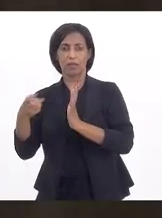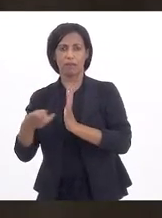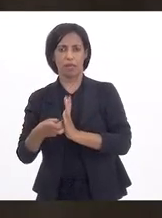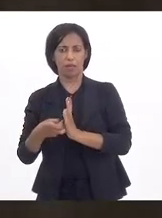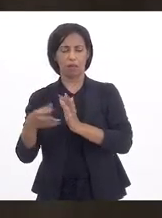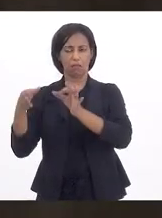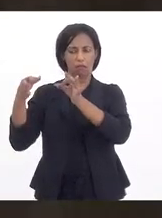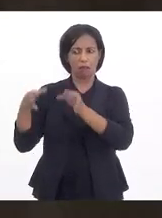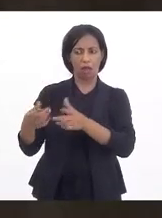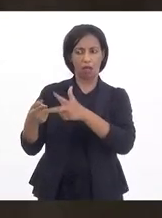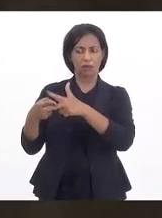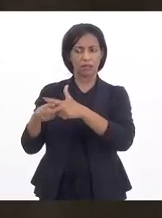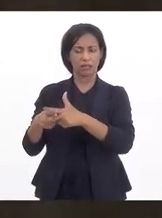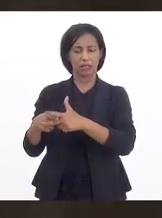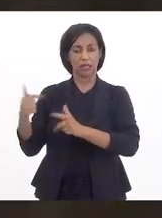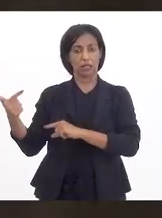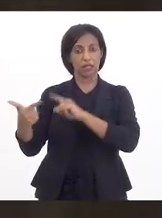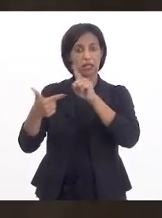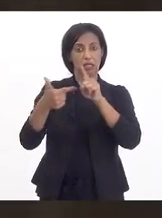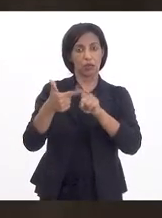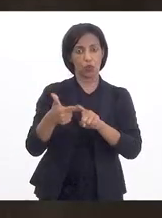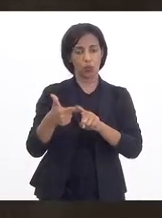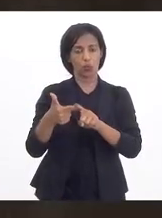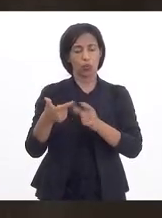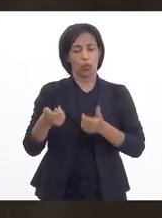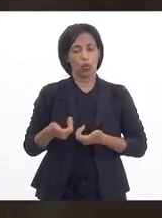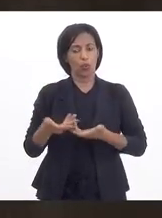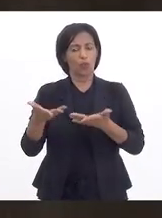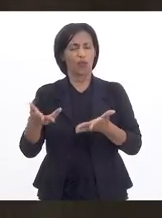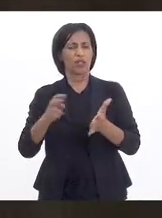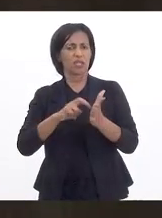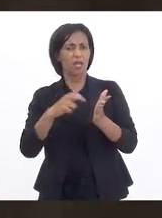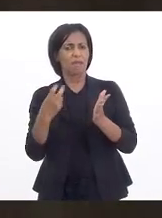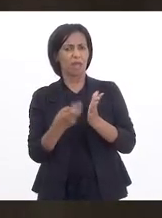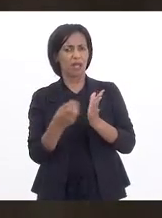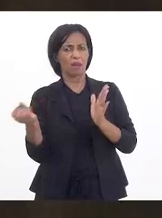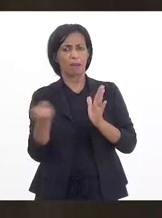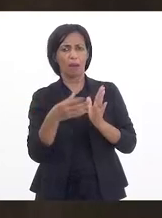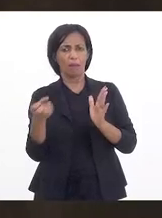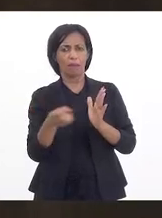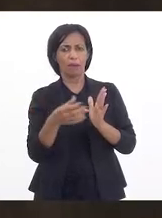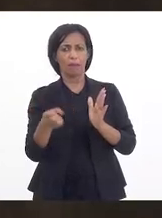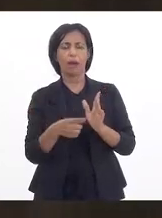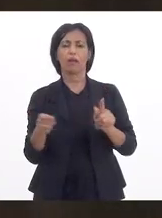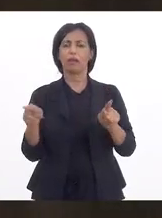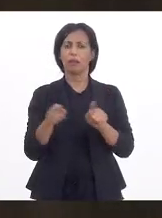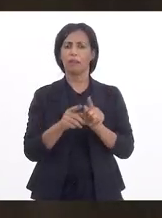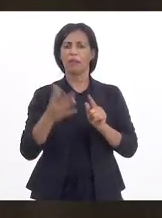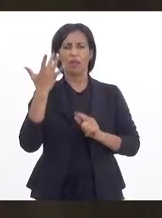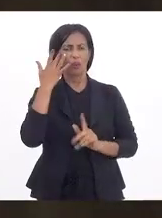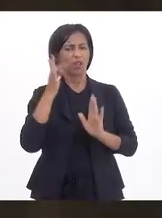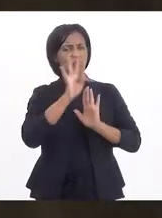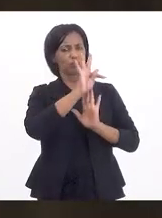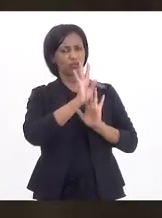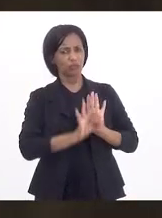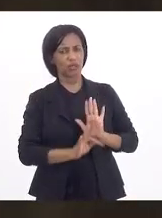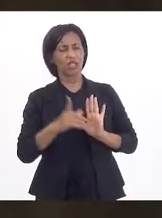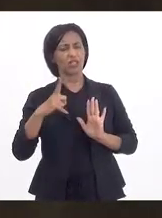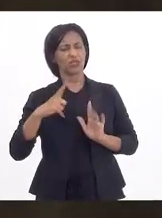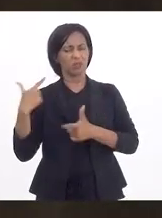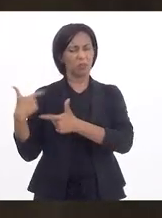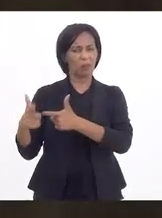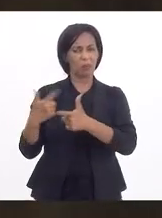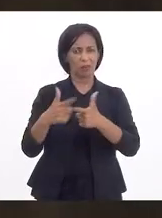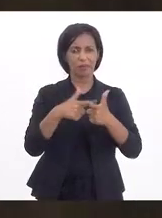são acertados e razoável segundo lugar e ofereci várias emendas ao projeto é acho que o texto atual tem